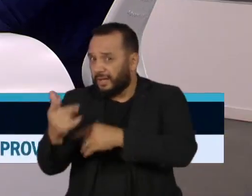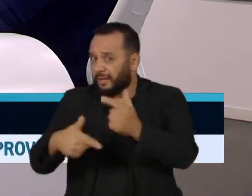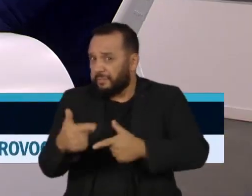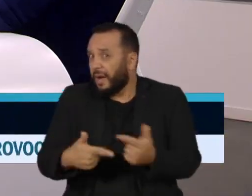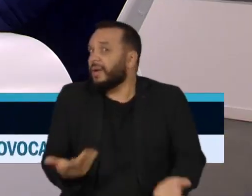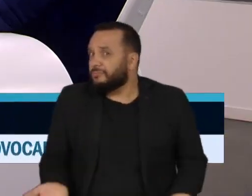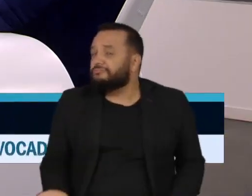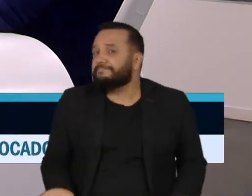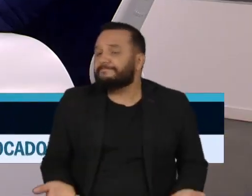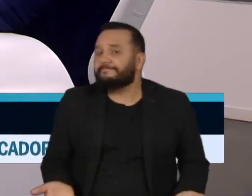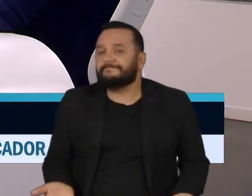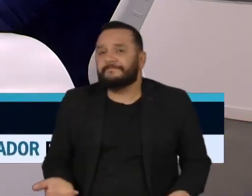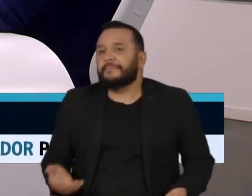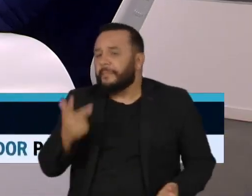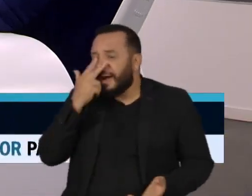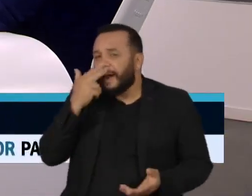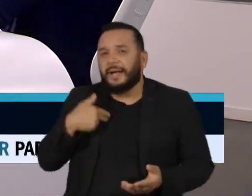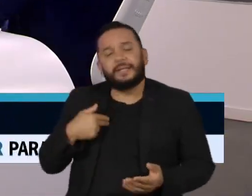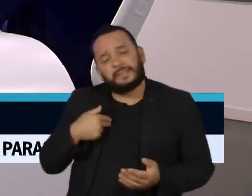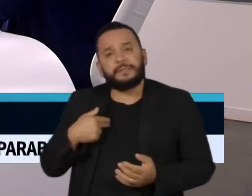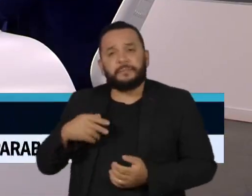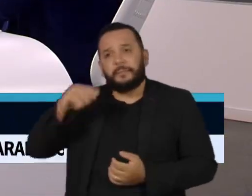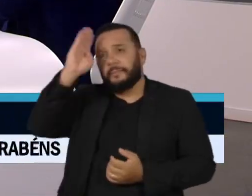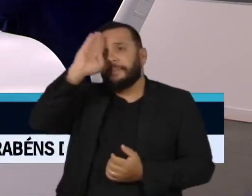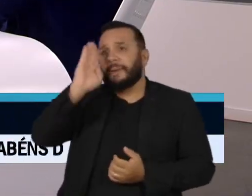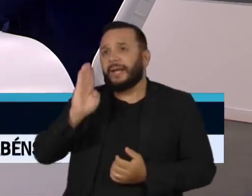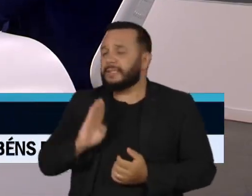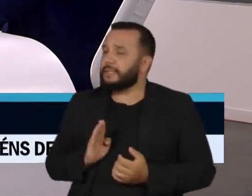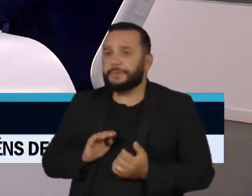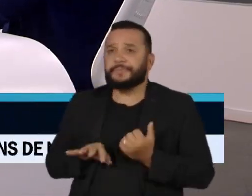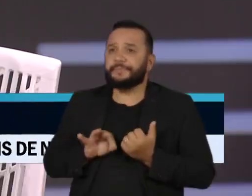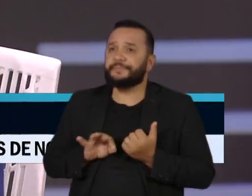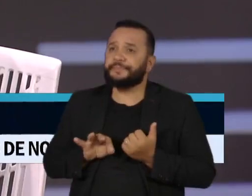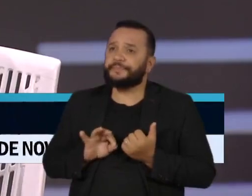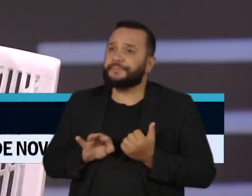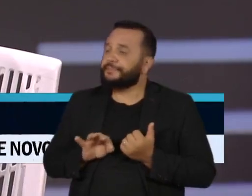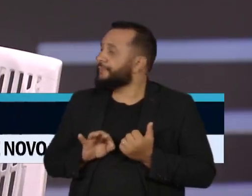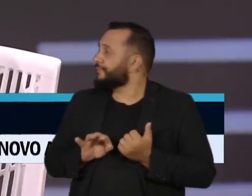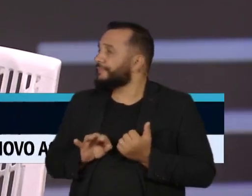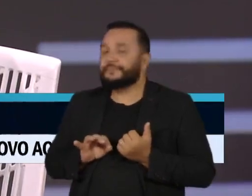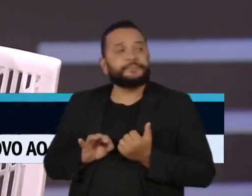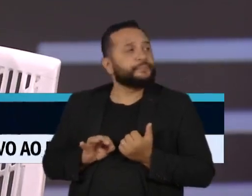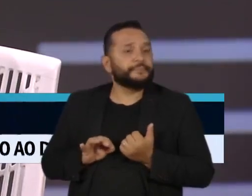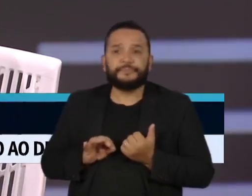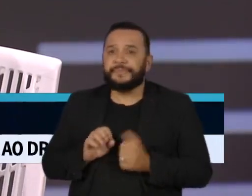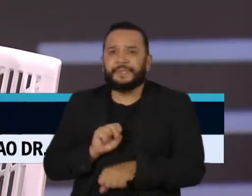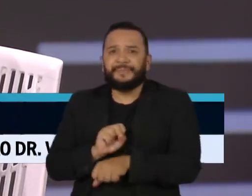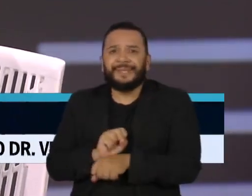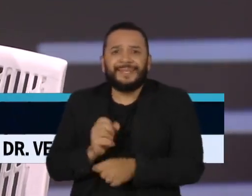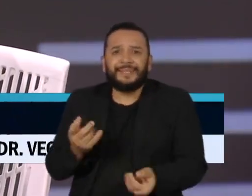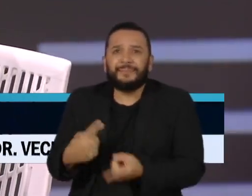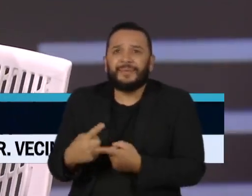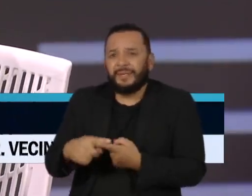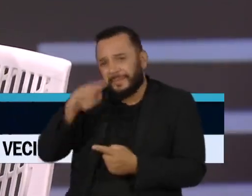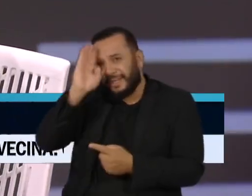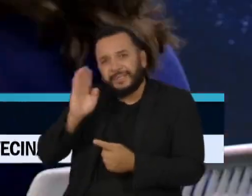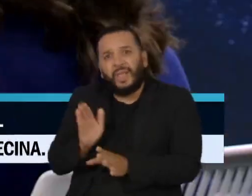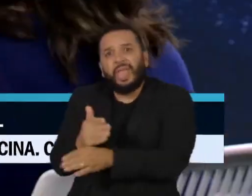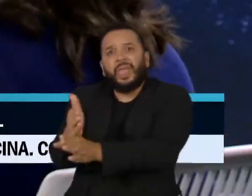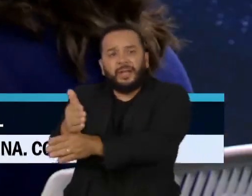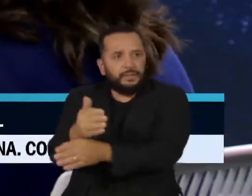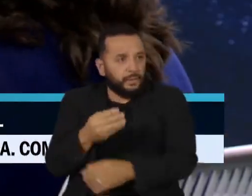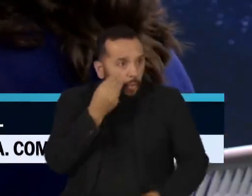né? Quer dizer, a gente parece que fica esperando. Então, acho que o primeiro desafio do Brasil é entender que rota que ele vai pegar. E ele perdeu oportunidades